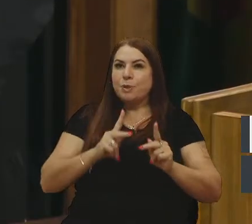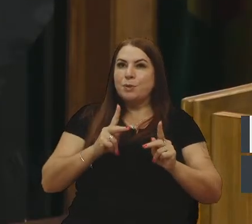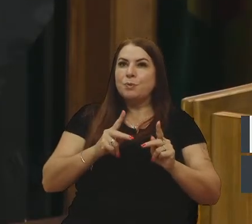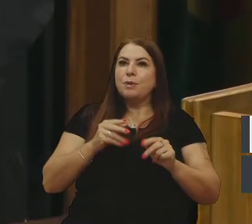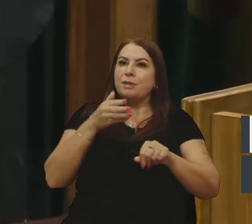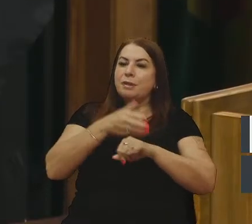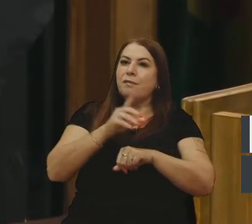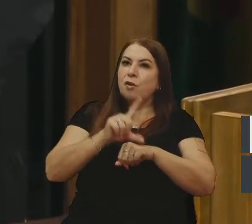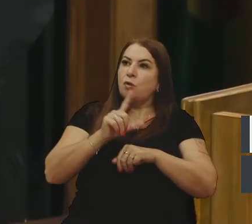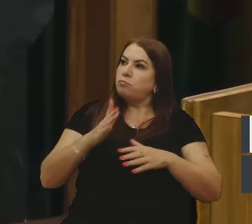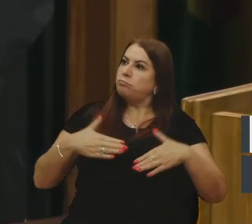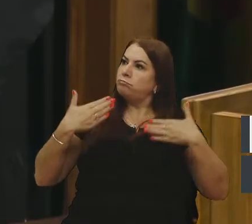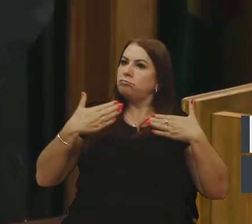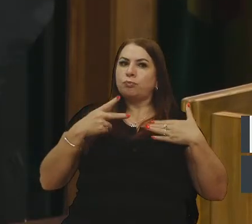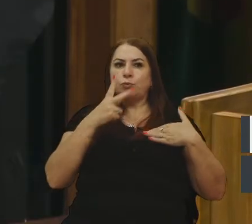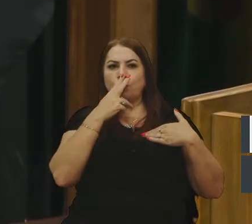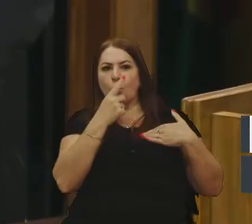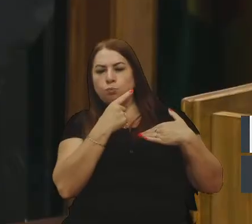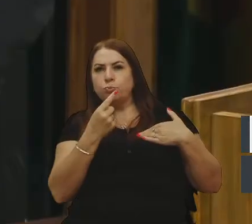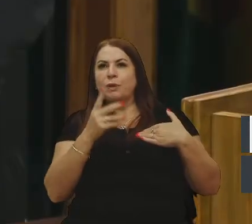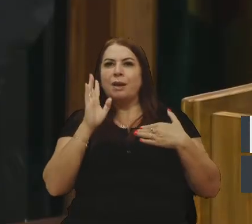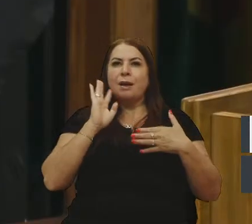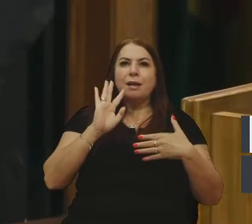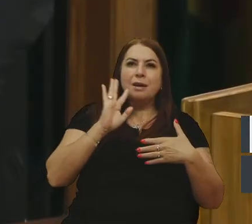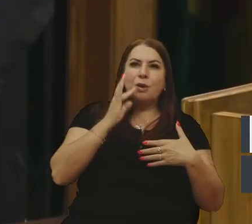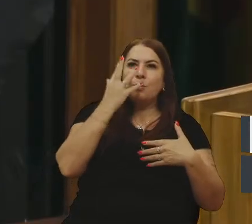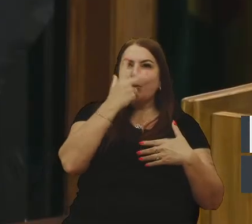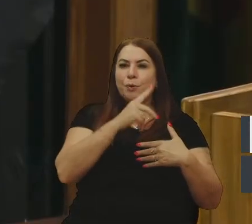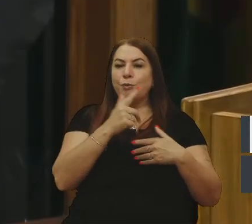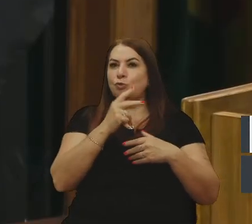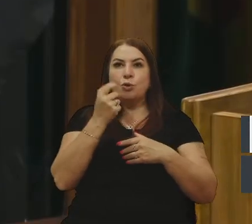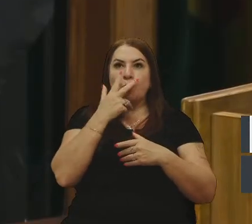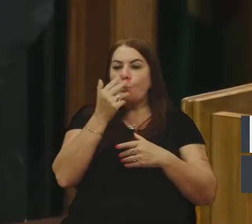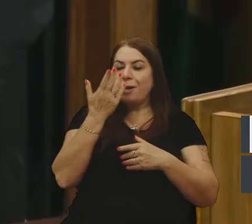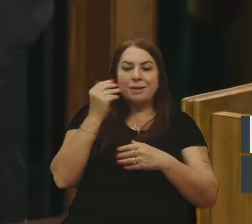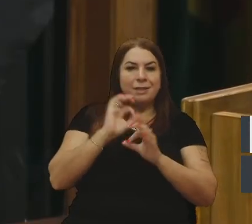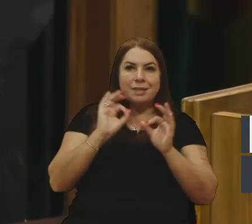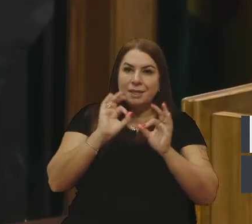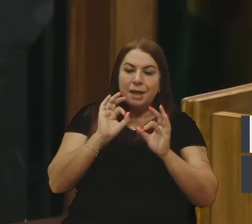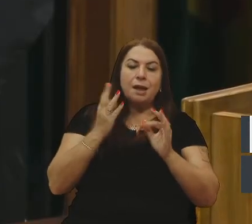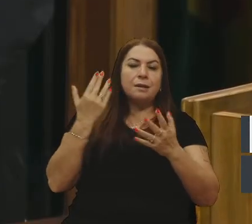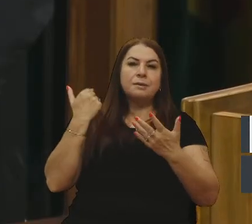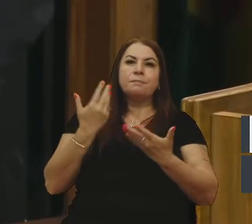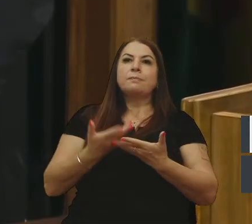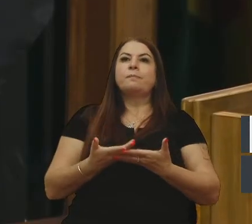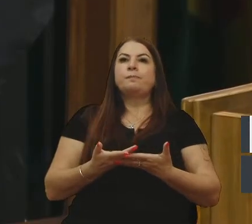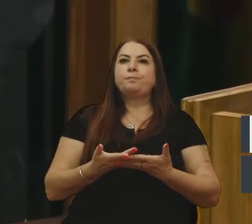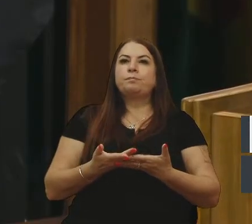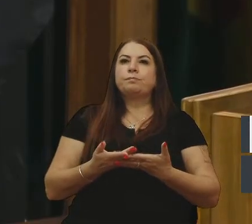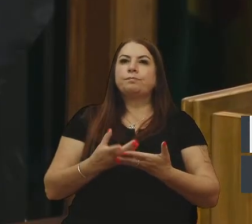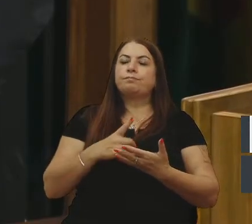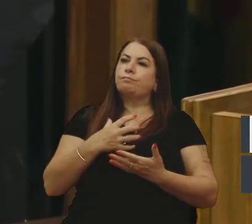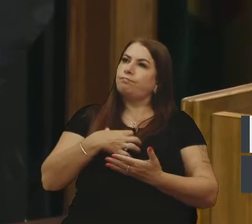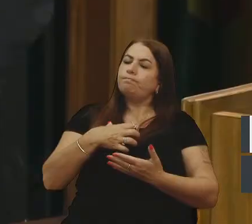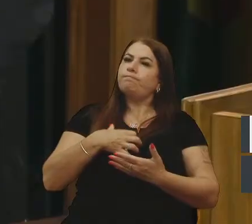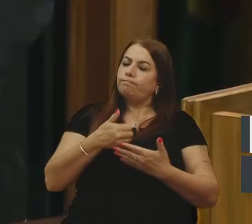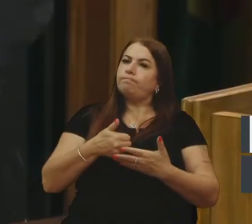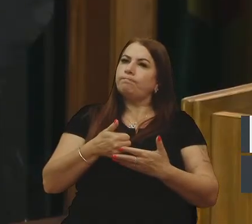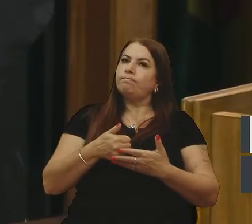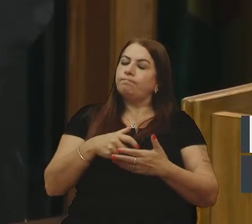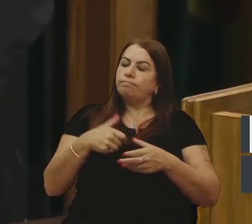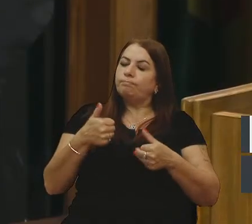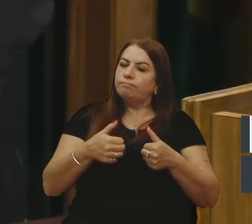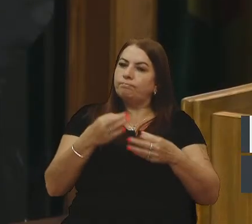loja, se surpreendiam com o modelo, achavam muito bonito, não tinha nada parecido na época, né? E aí a gente sentiu que o negócio ia dar